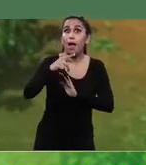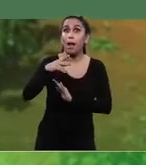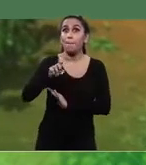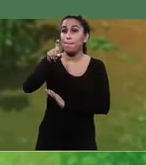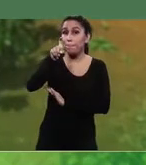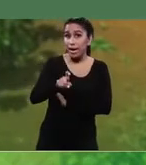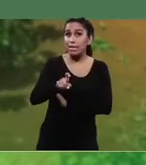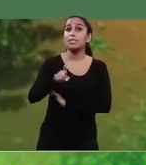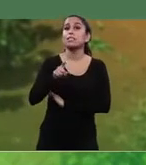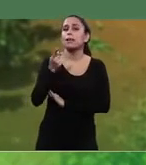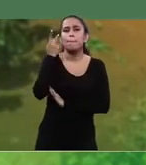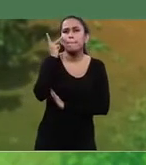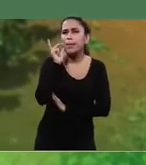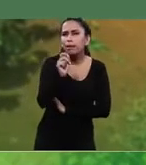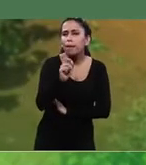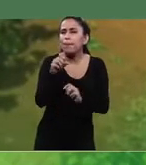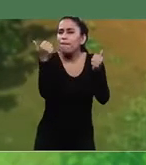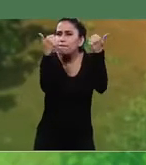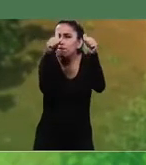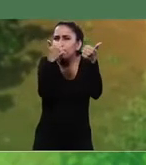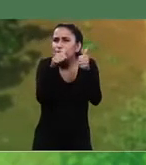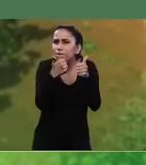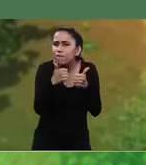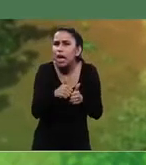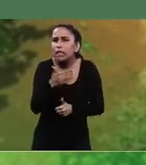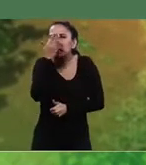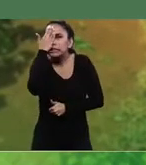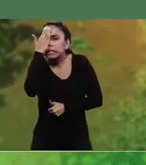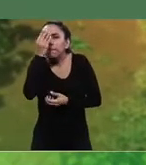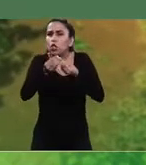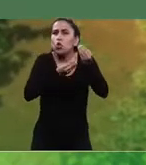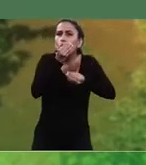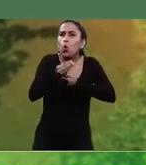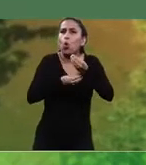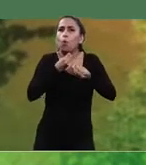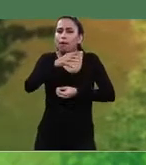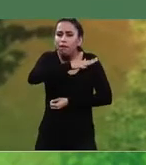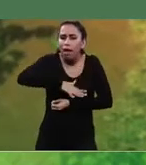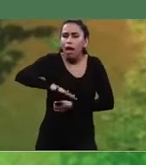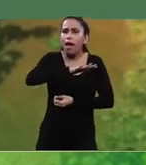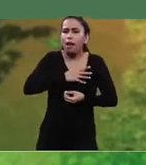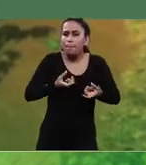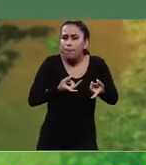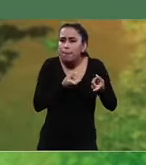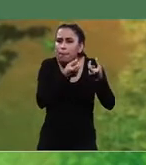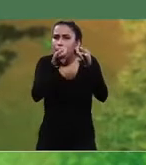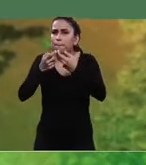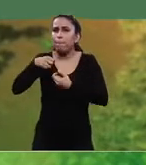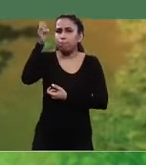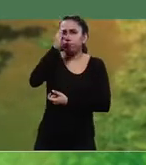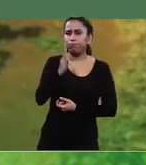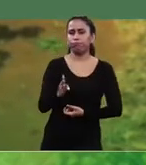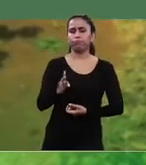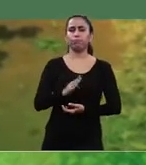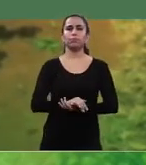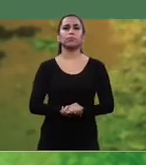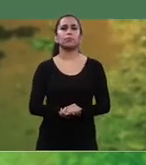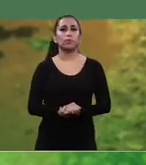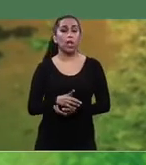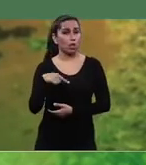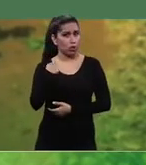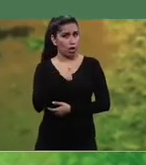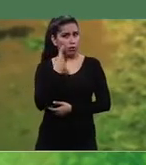mapear oportunidades de negócios no mercado internacional. Nós analisamos aonde